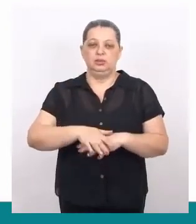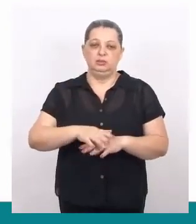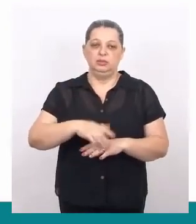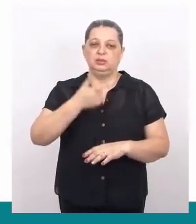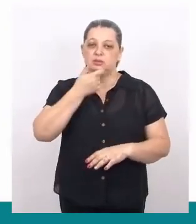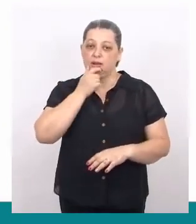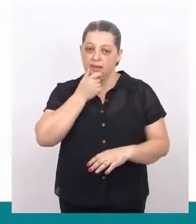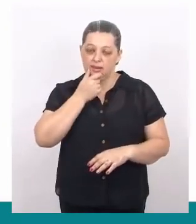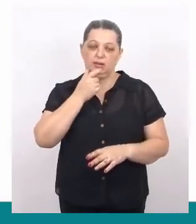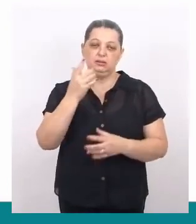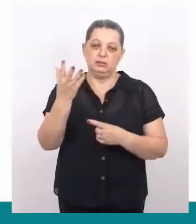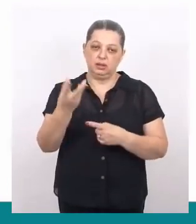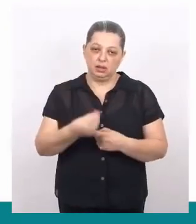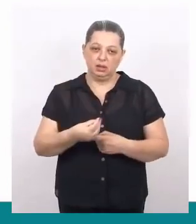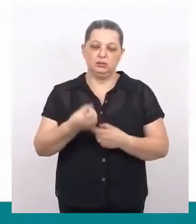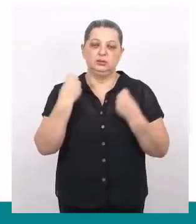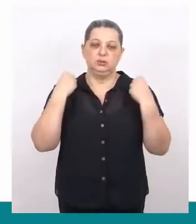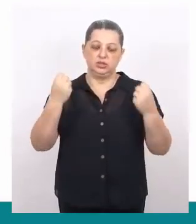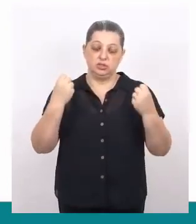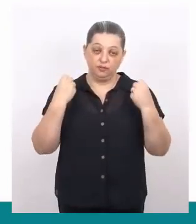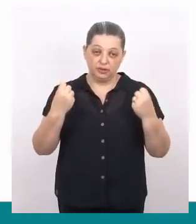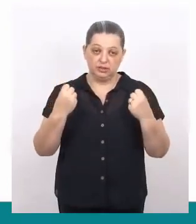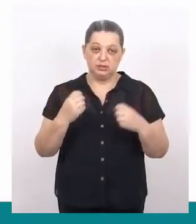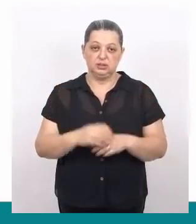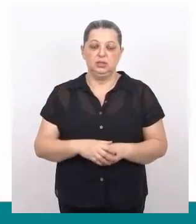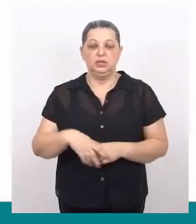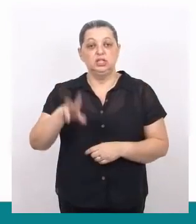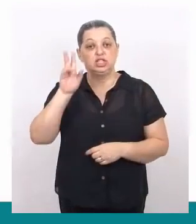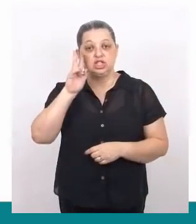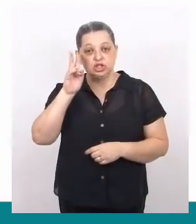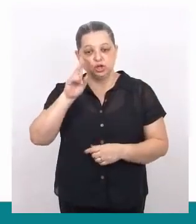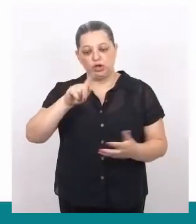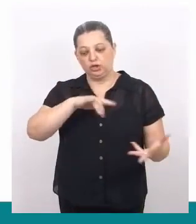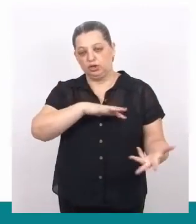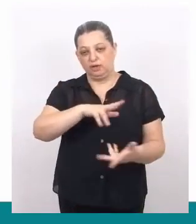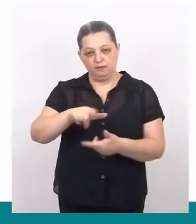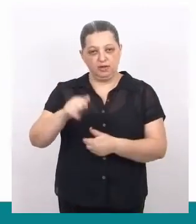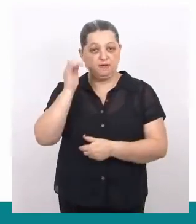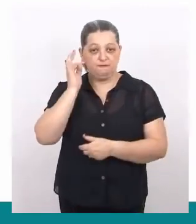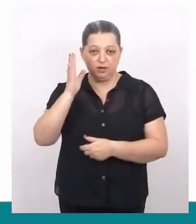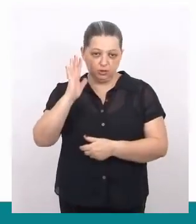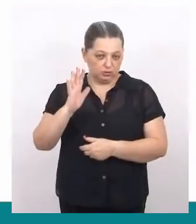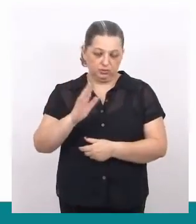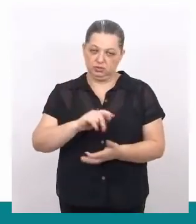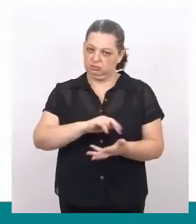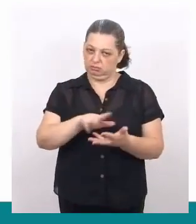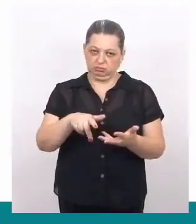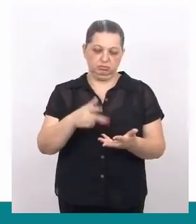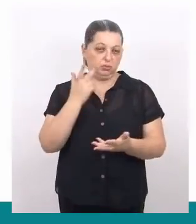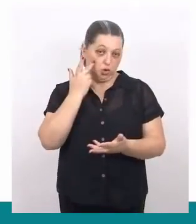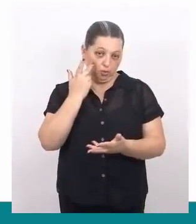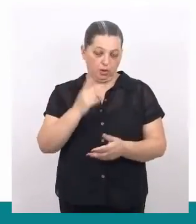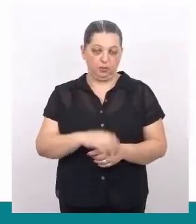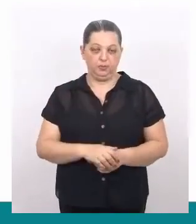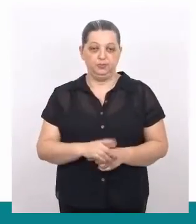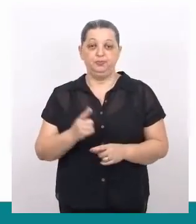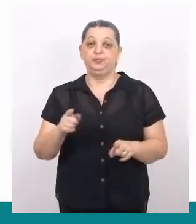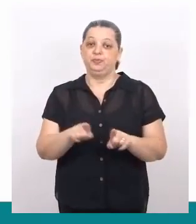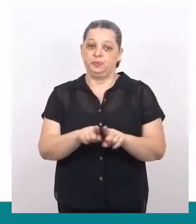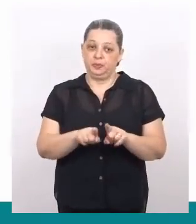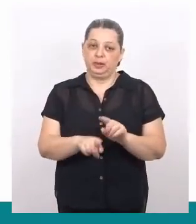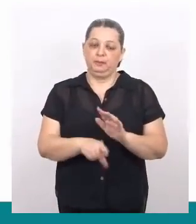inglesa, arte, educação física, história, geografia, filosofia, blá, blá. Vai ter também o tipo de ensino